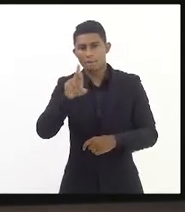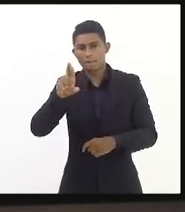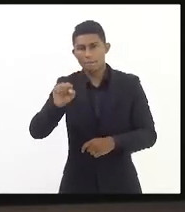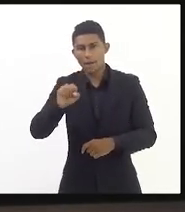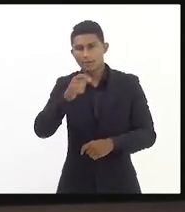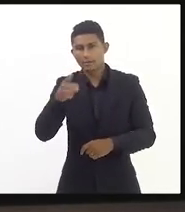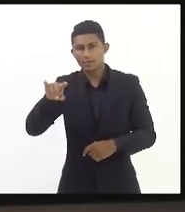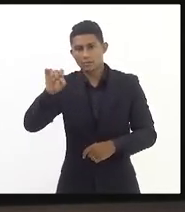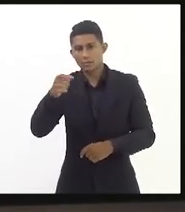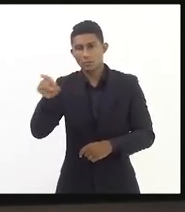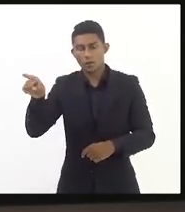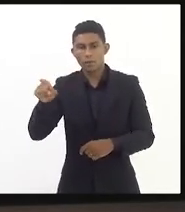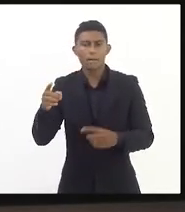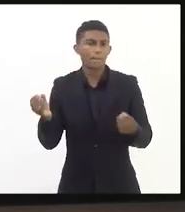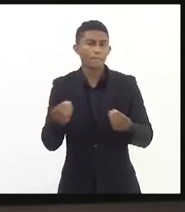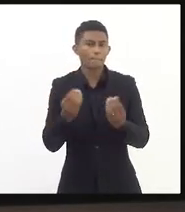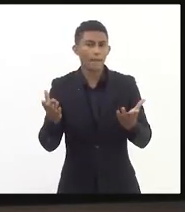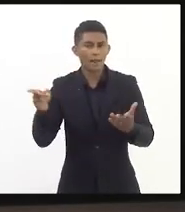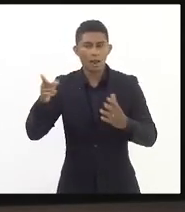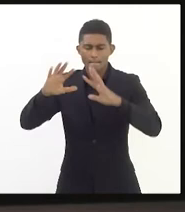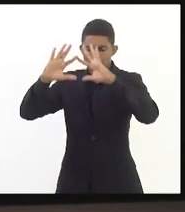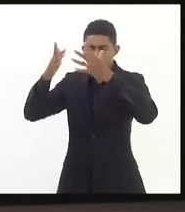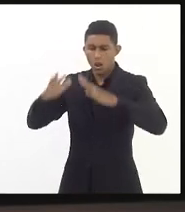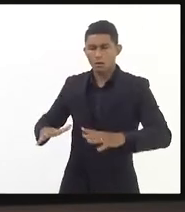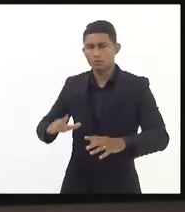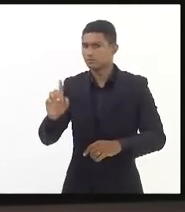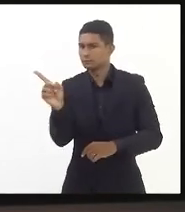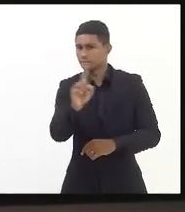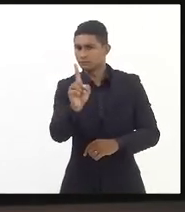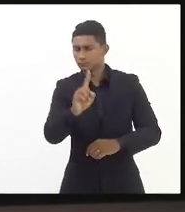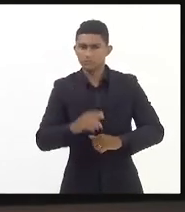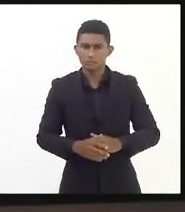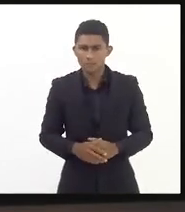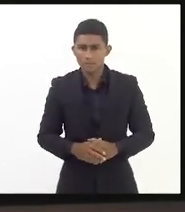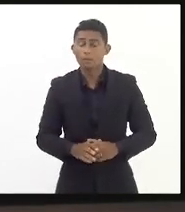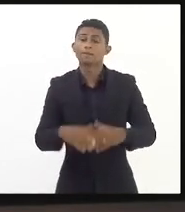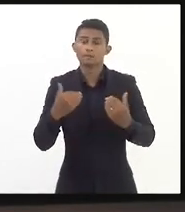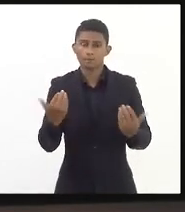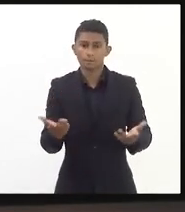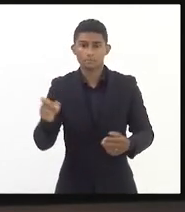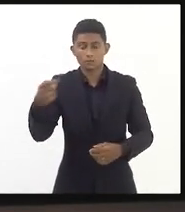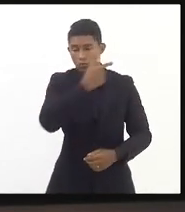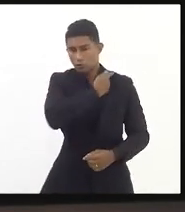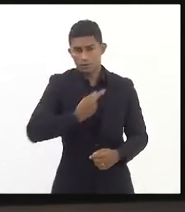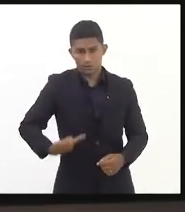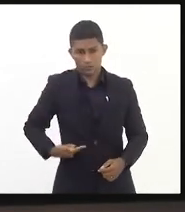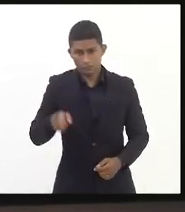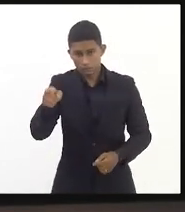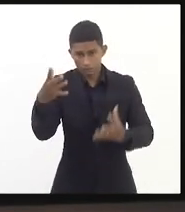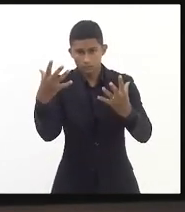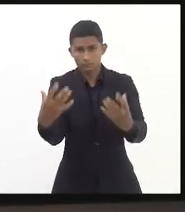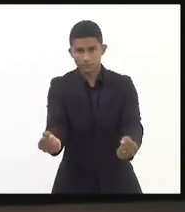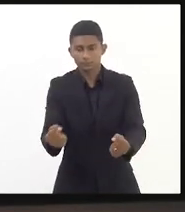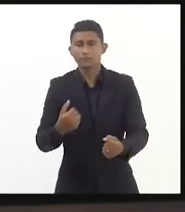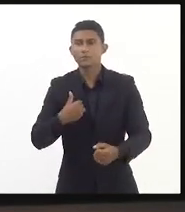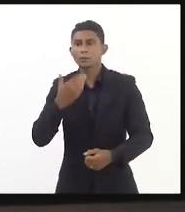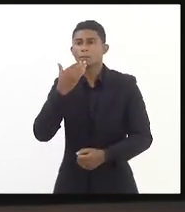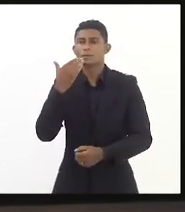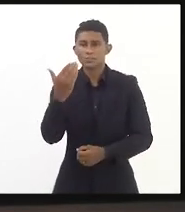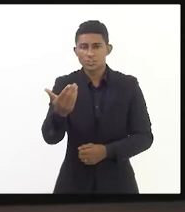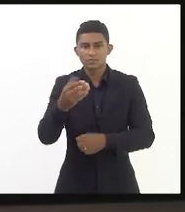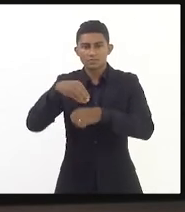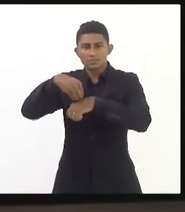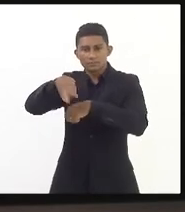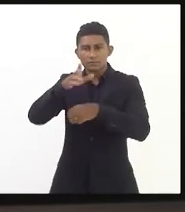fosse demolido. E o governador Cláudio Castro acatou o meu pedido de